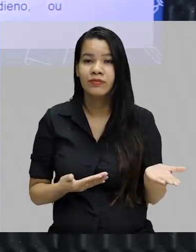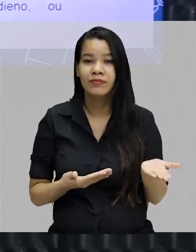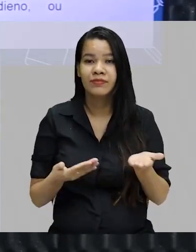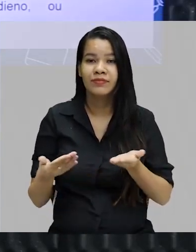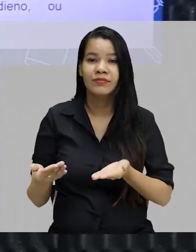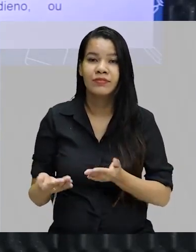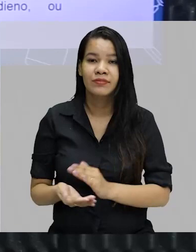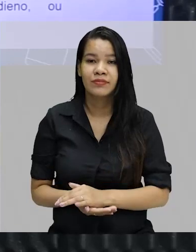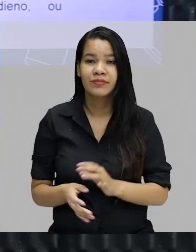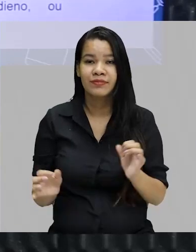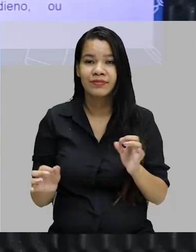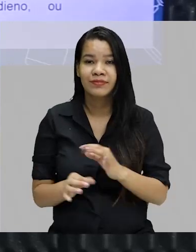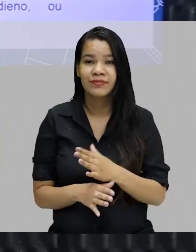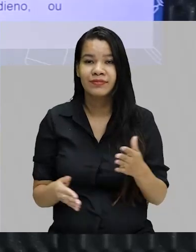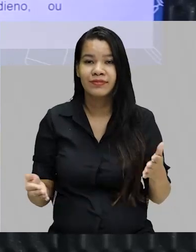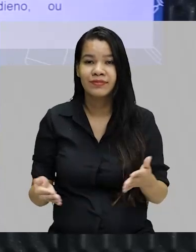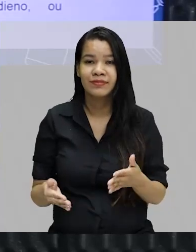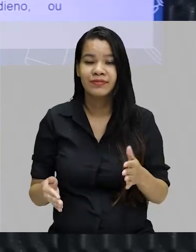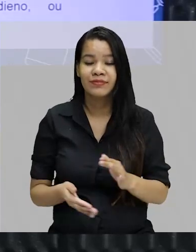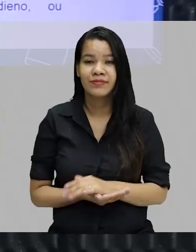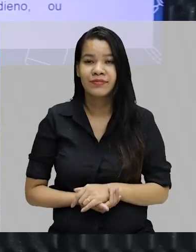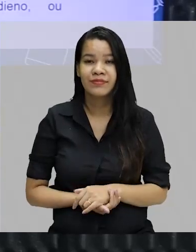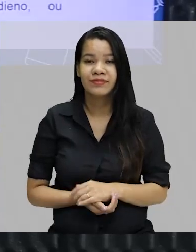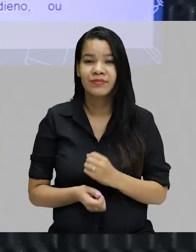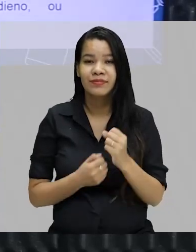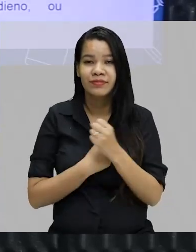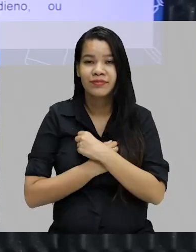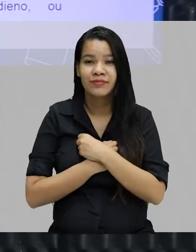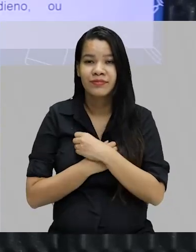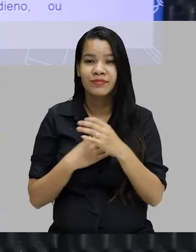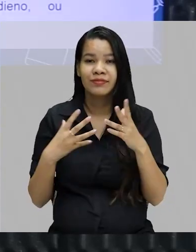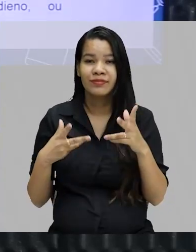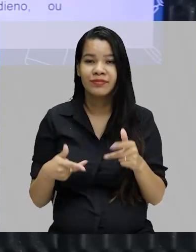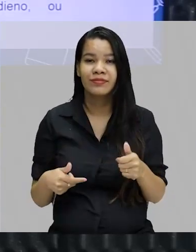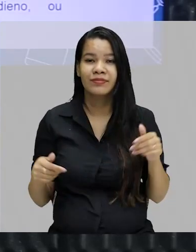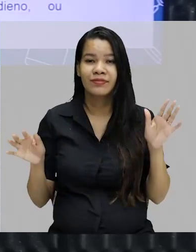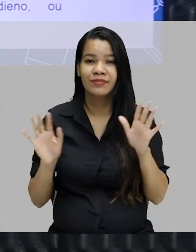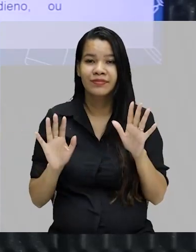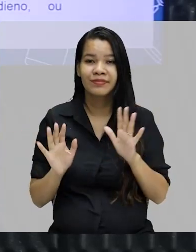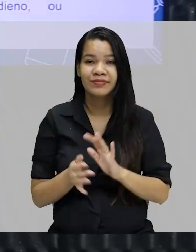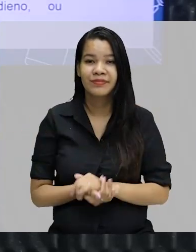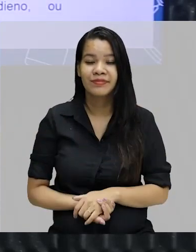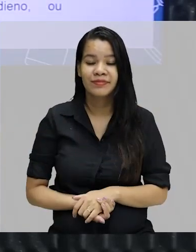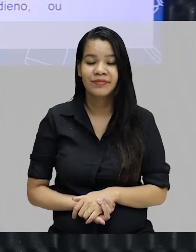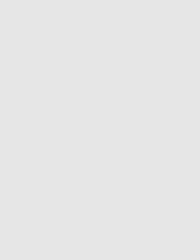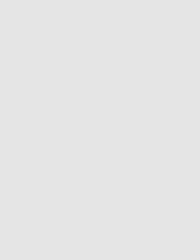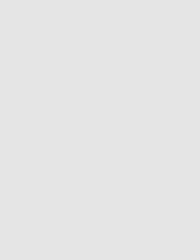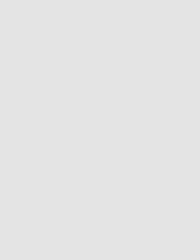natural. Vou ficando por aqui, turminha. Ó, forte abraço. Valeu.